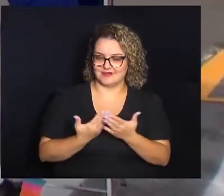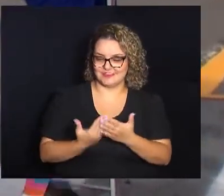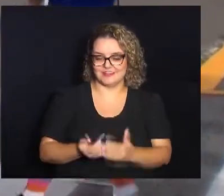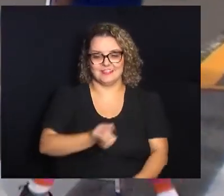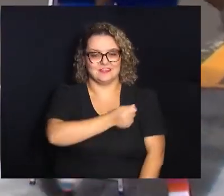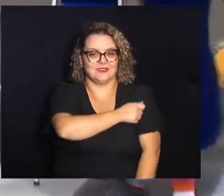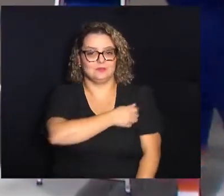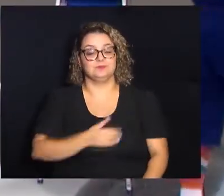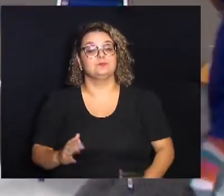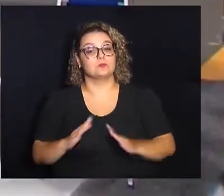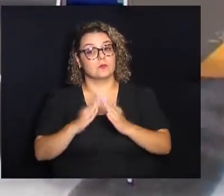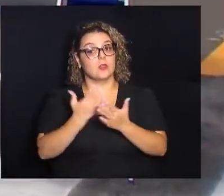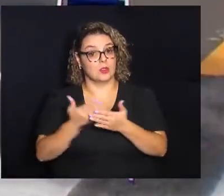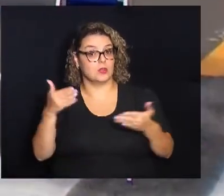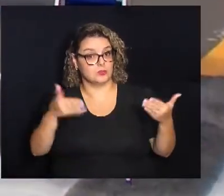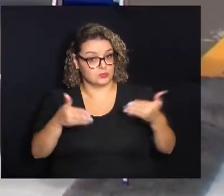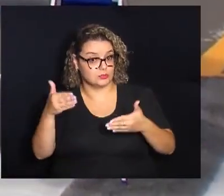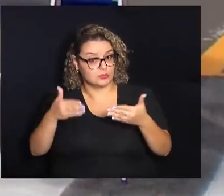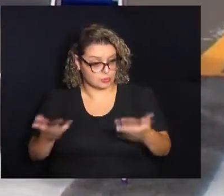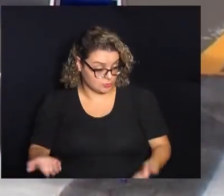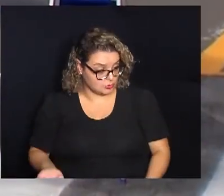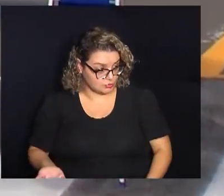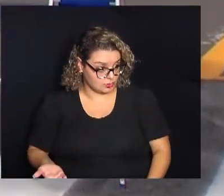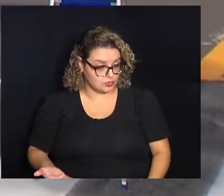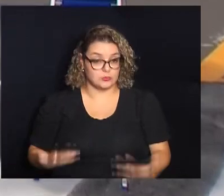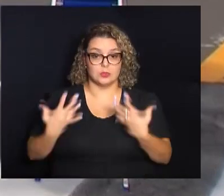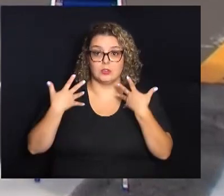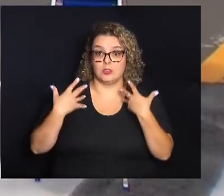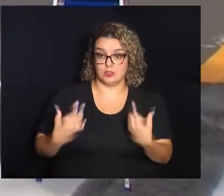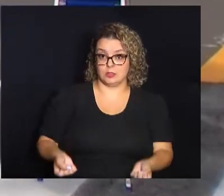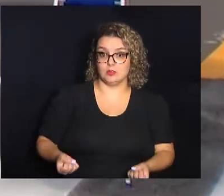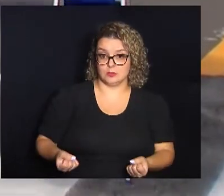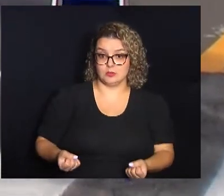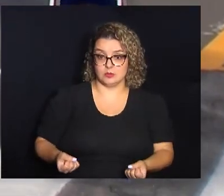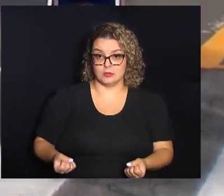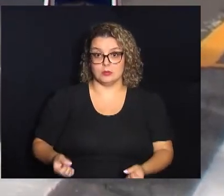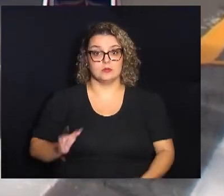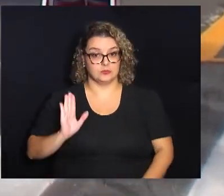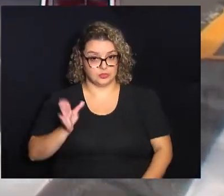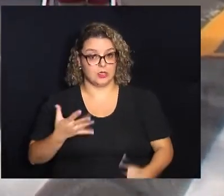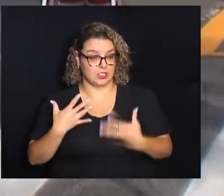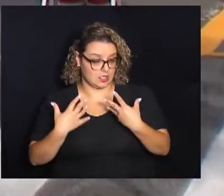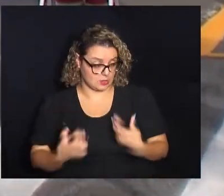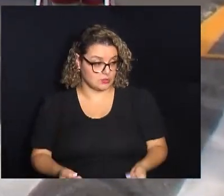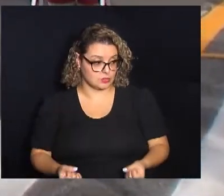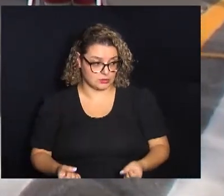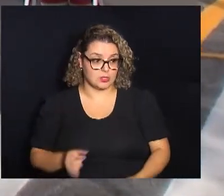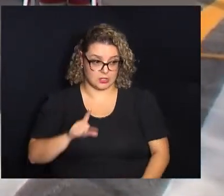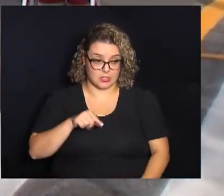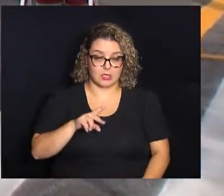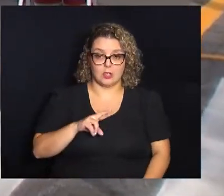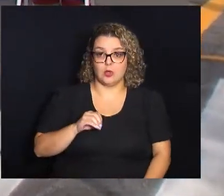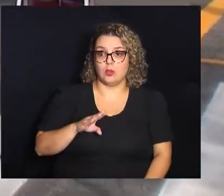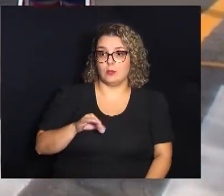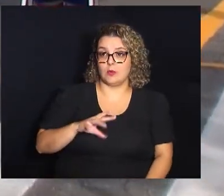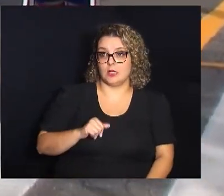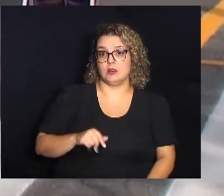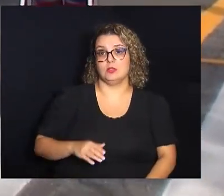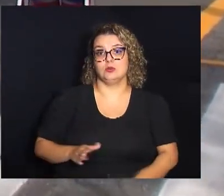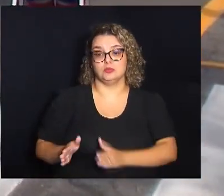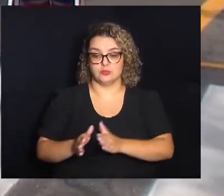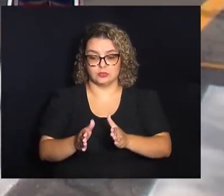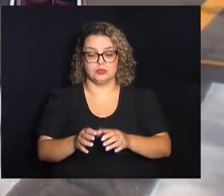estão participando aí vão receber, essa inclusive já recebeu, né, Roberta, o Guia de Atividades de